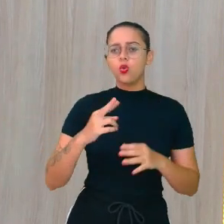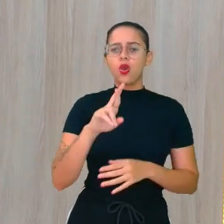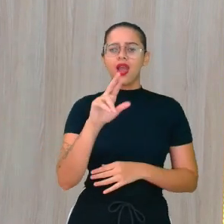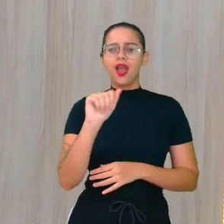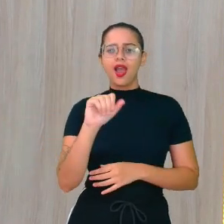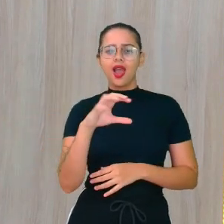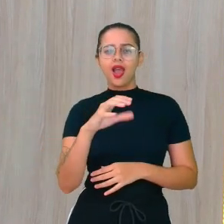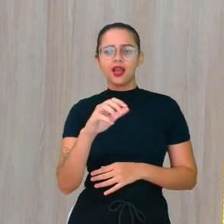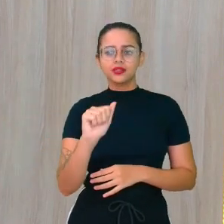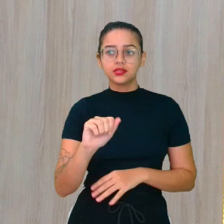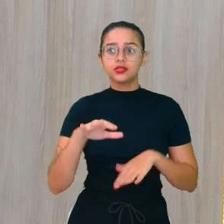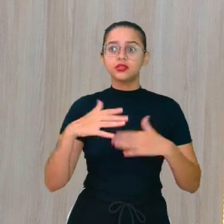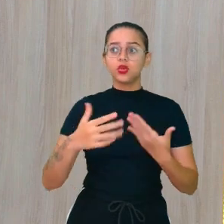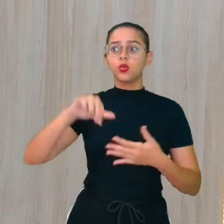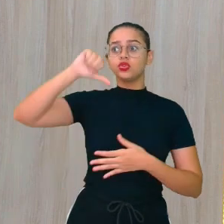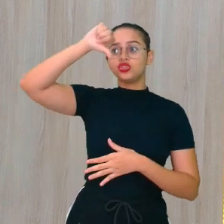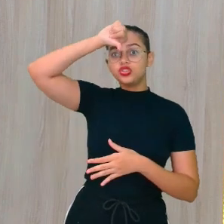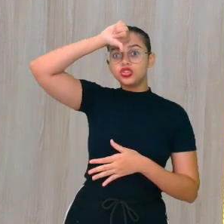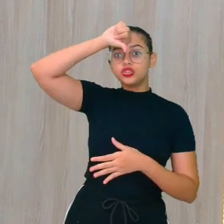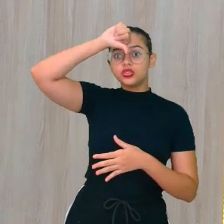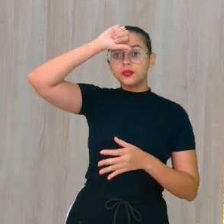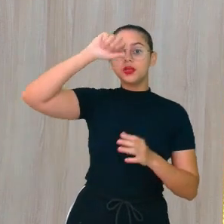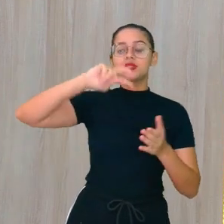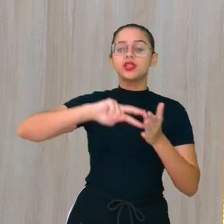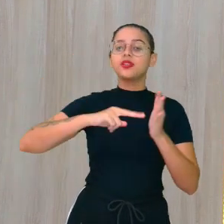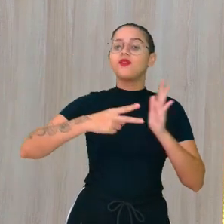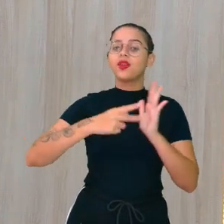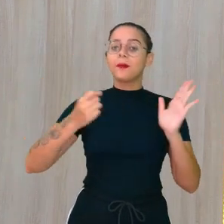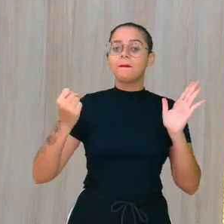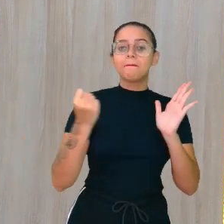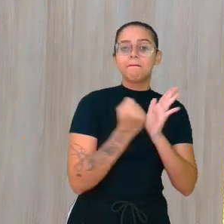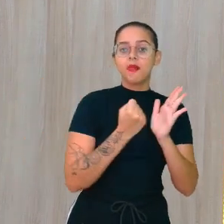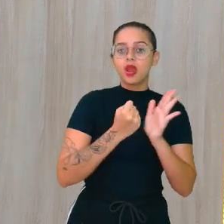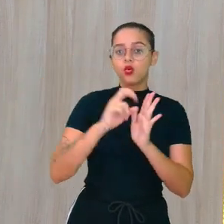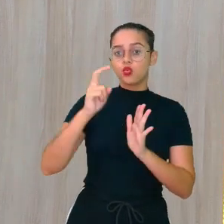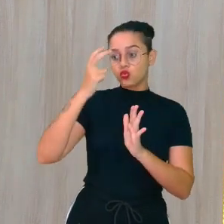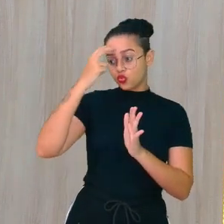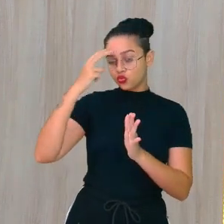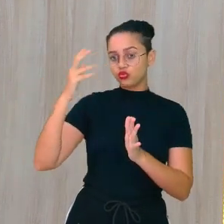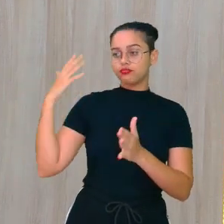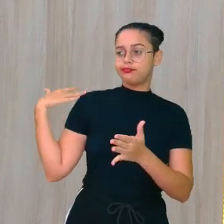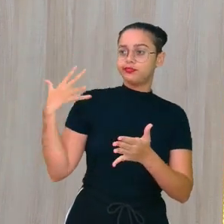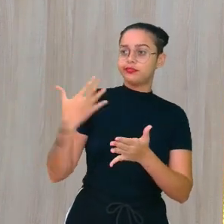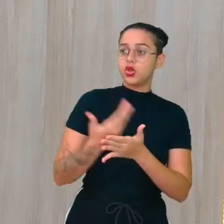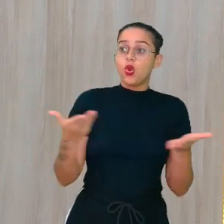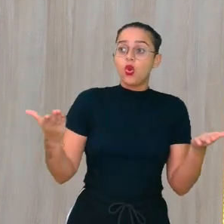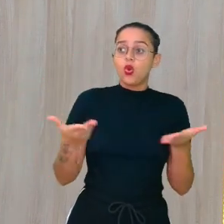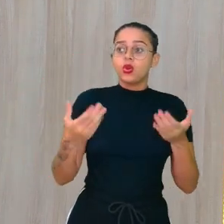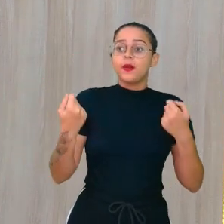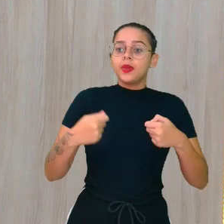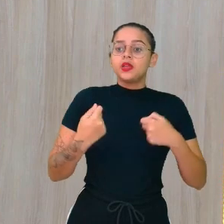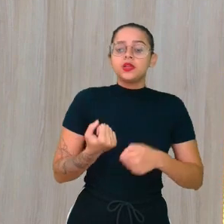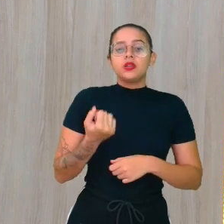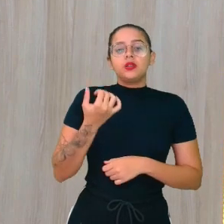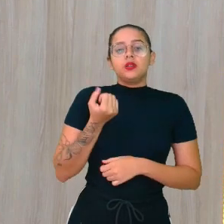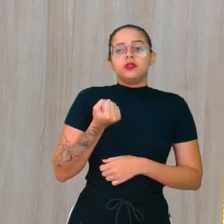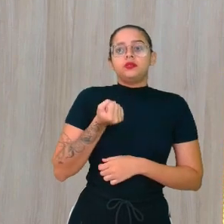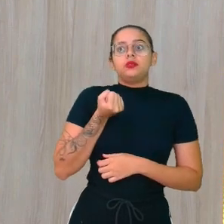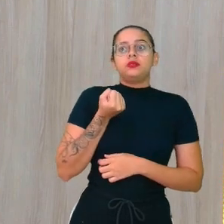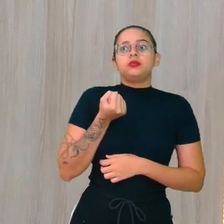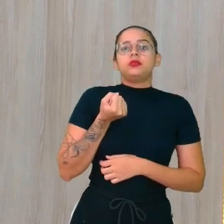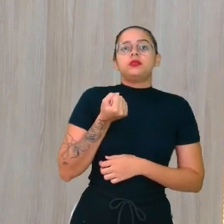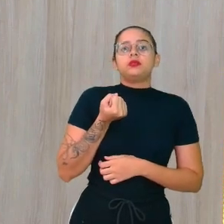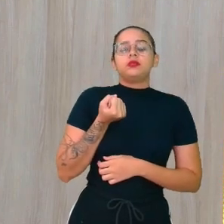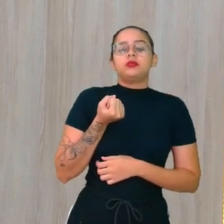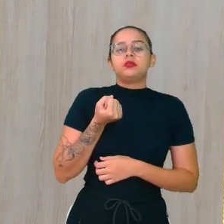Então, estigma, marcas deixadas culturalmente na nossa sociedade. E hoje a gente precisa combater bastante esses estigmas, não é,